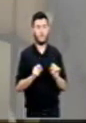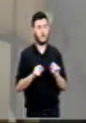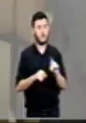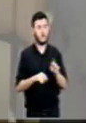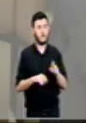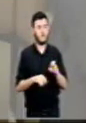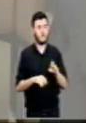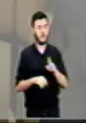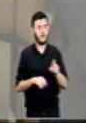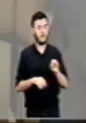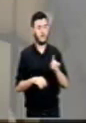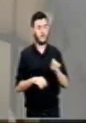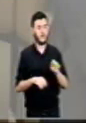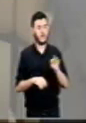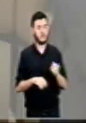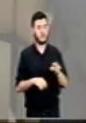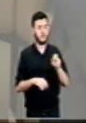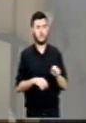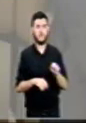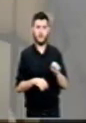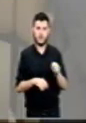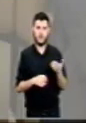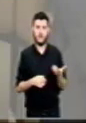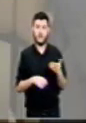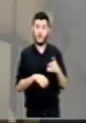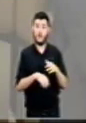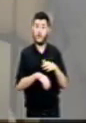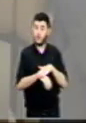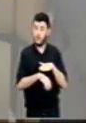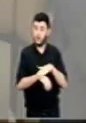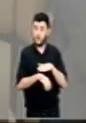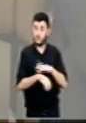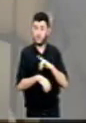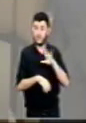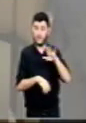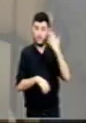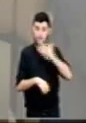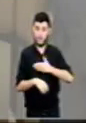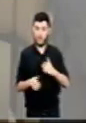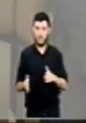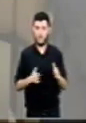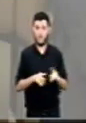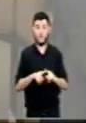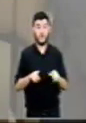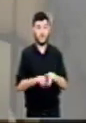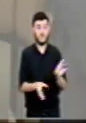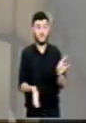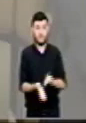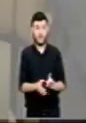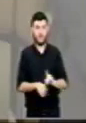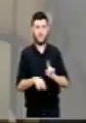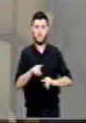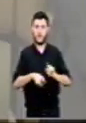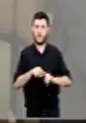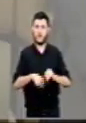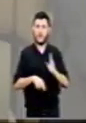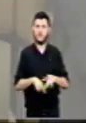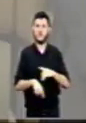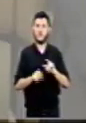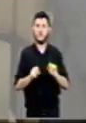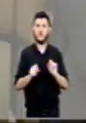menos encontro fortuito de provas. Restou configurado de farto material que se acumulou por ocasião